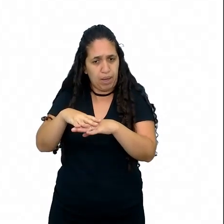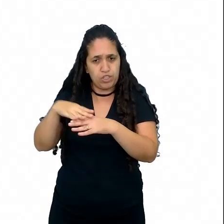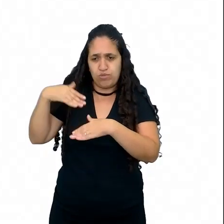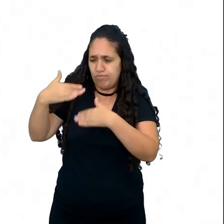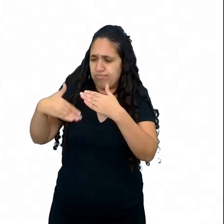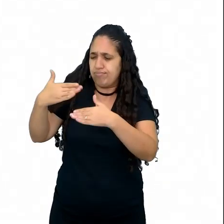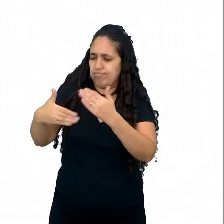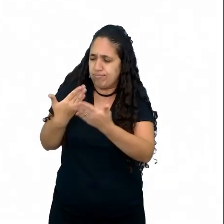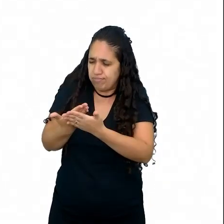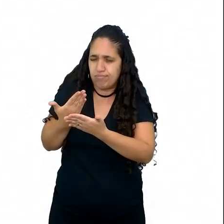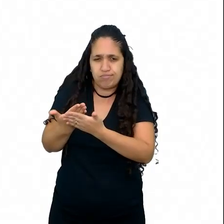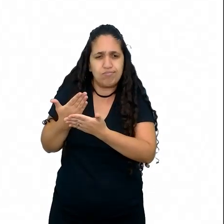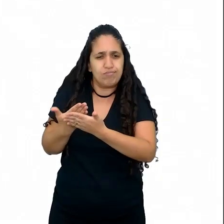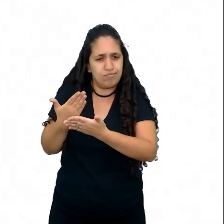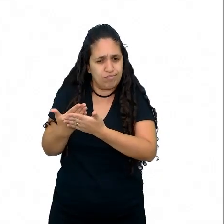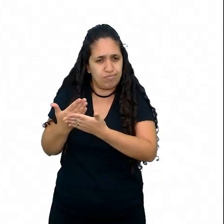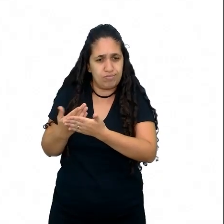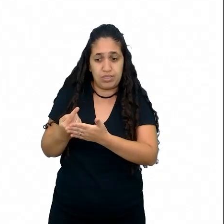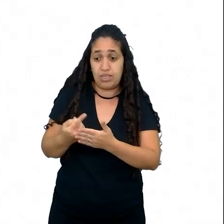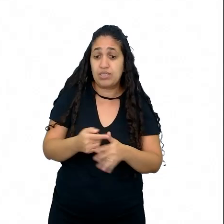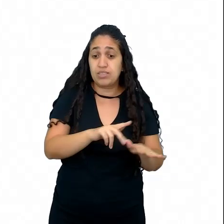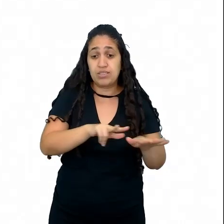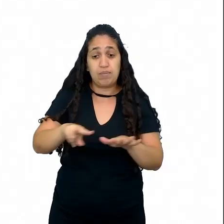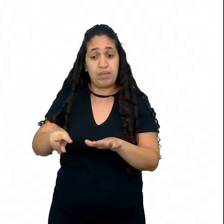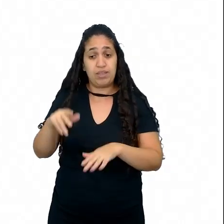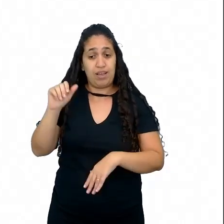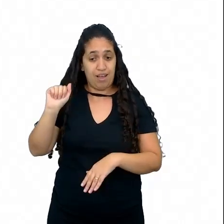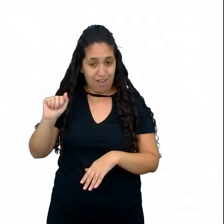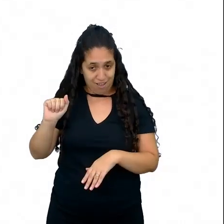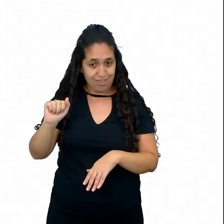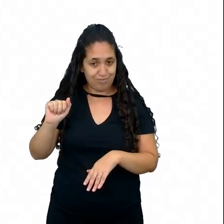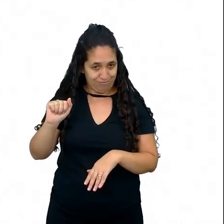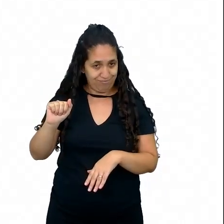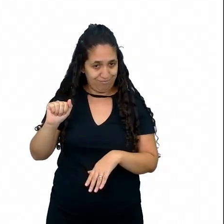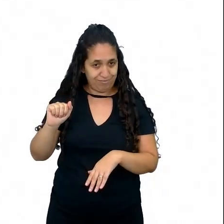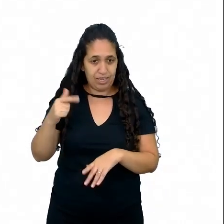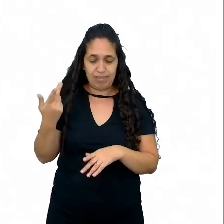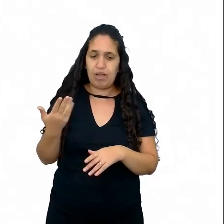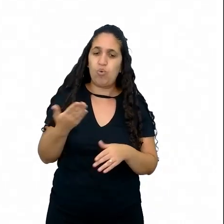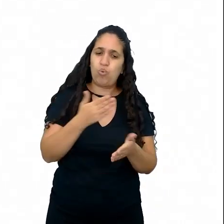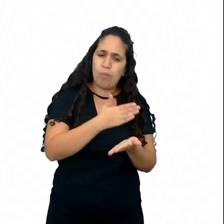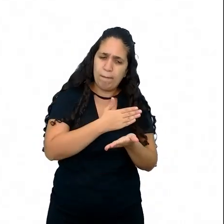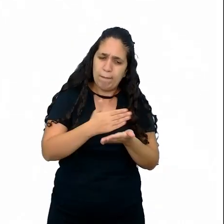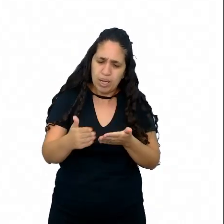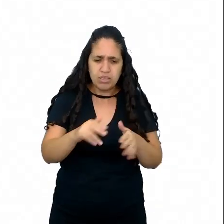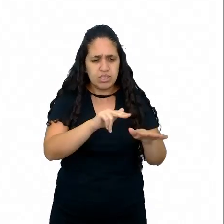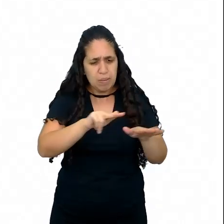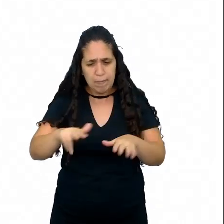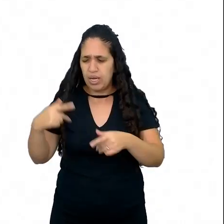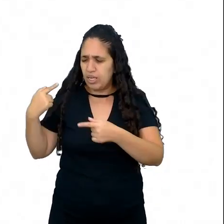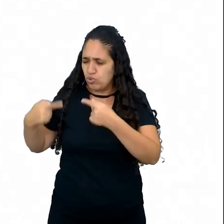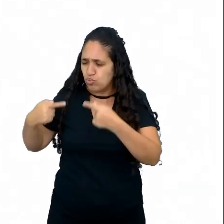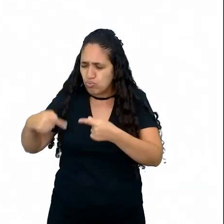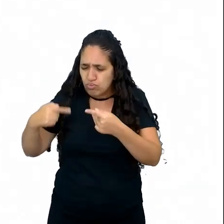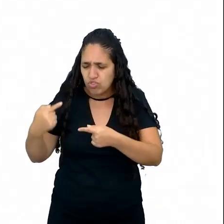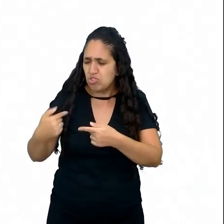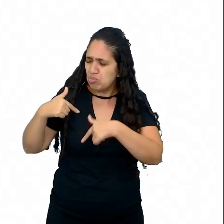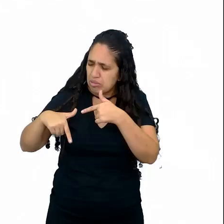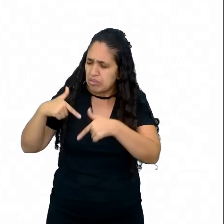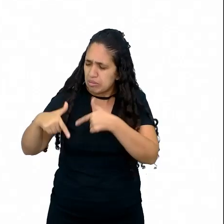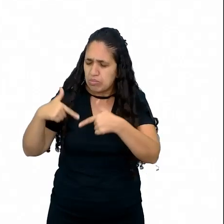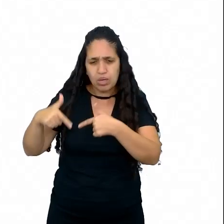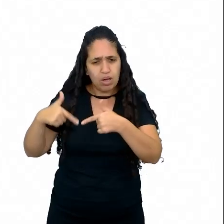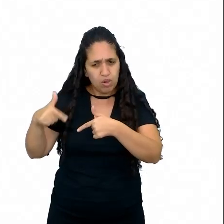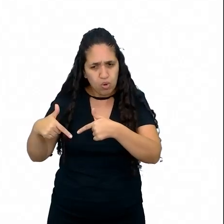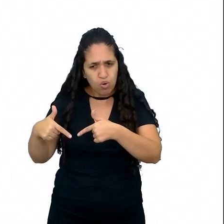aos estudos iniciados na semana A de ATPC. Então, toda vez que a gente iniciou essa semana, a gente discutiu, a gente trabalhou, a gente vai